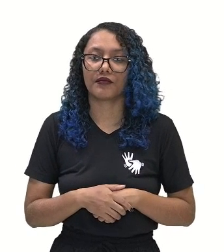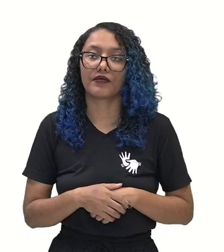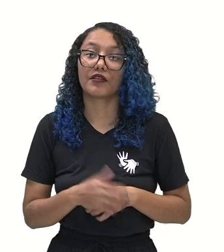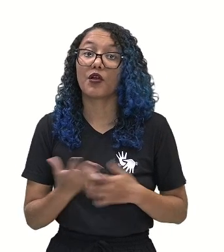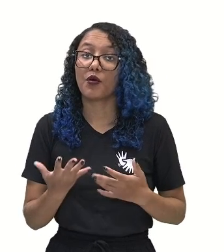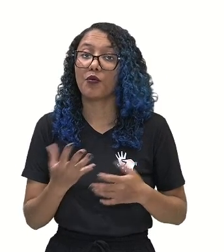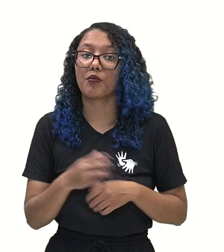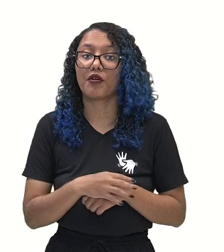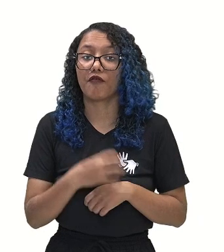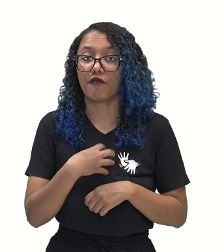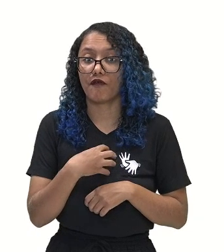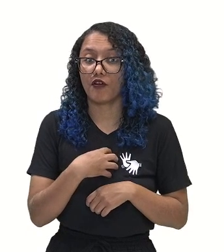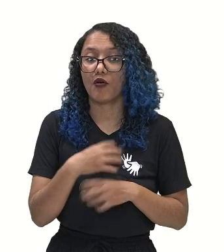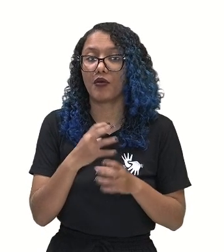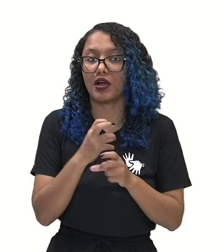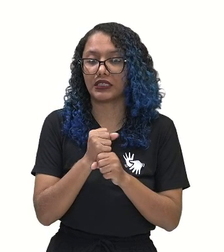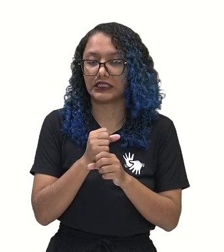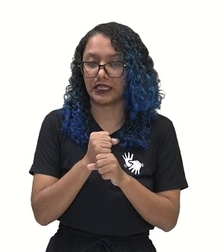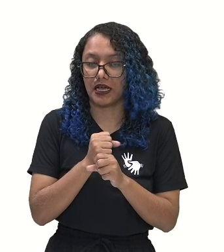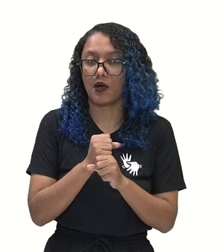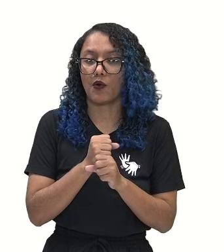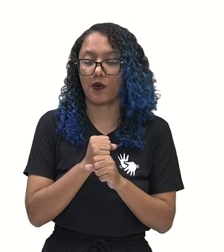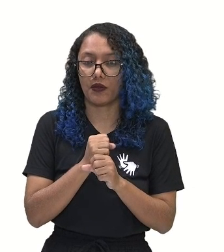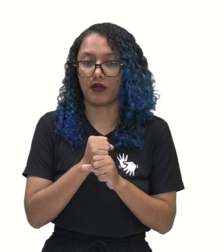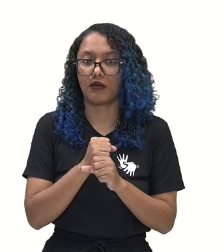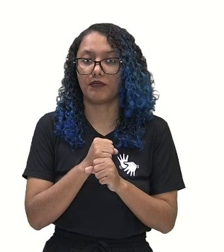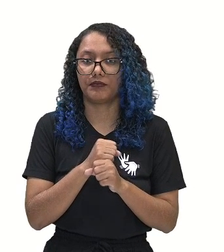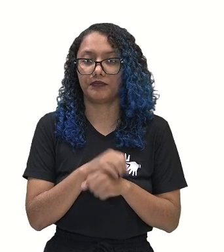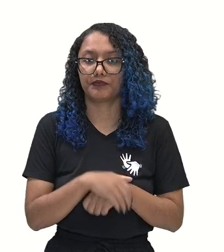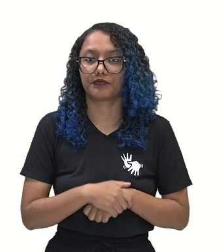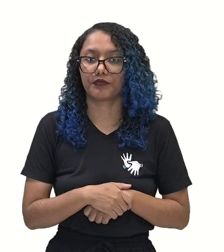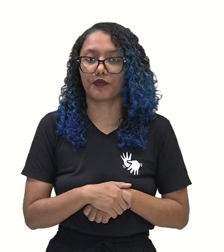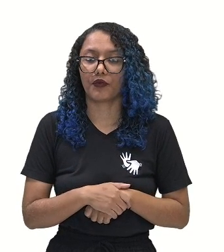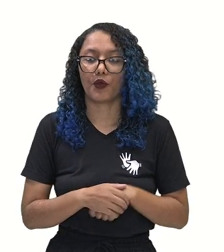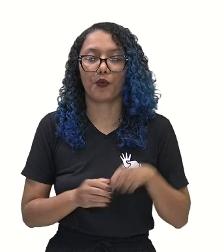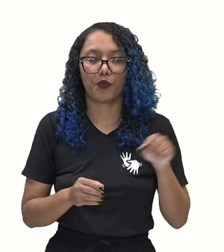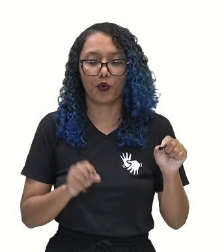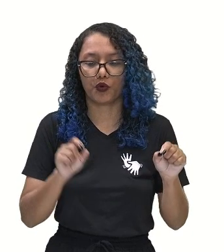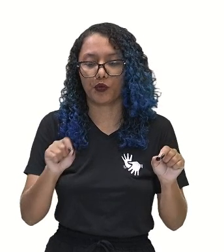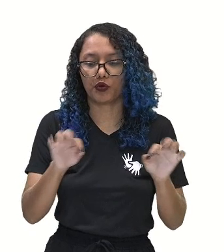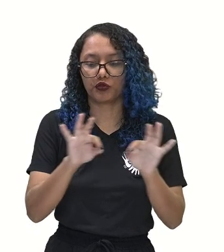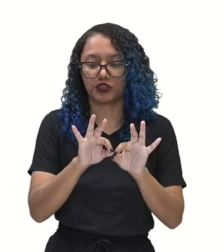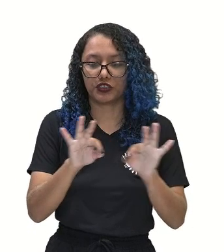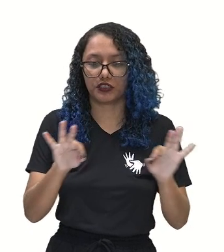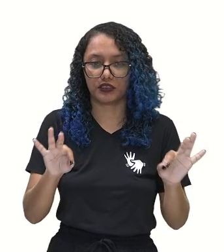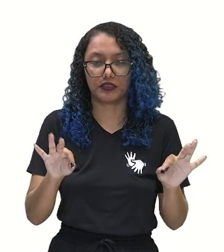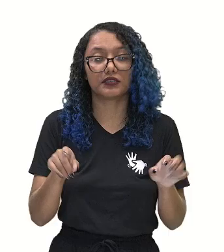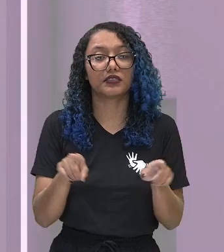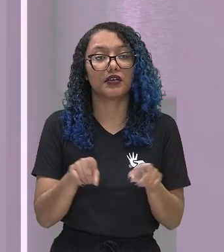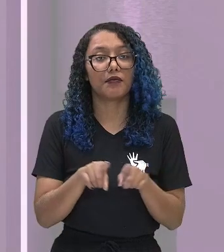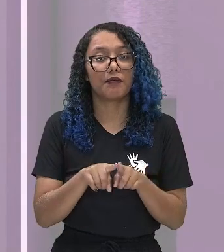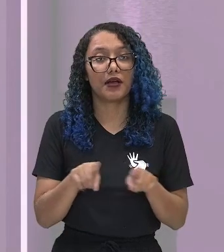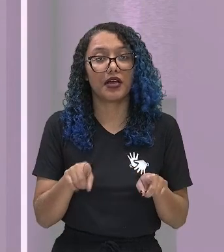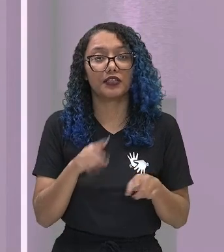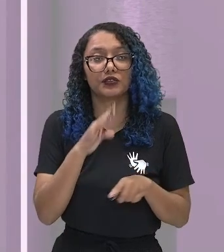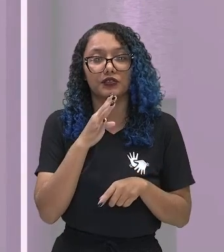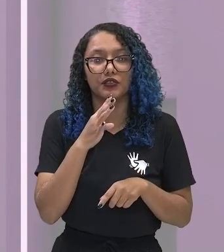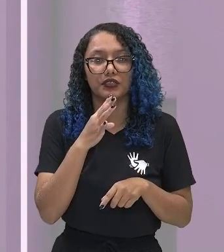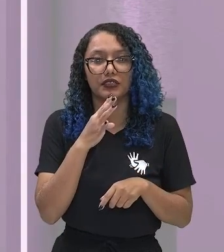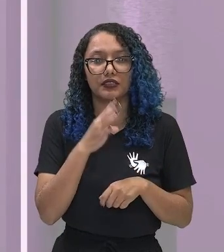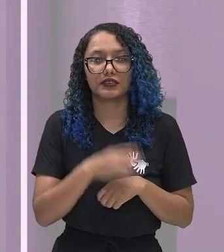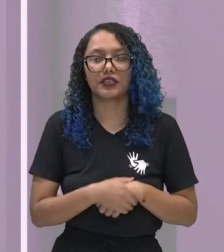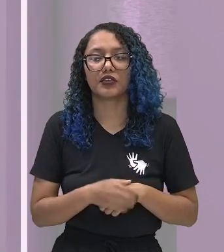o cálculo da distância entre dois pontos quaisquer, conhecendo, logicamente, as coordenadas dos